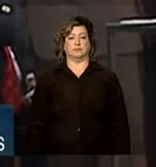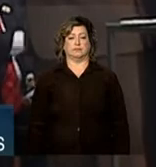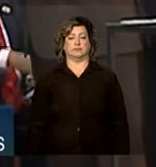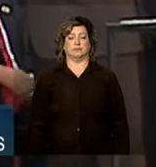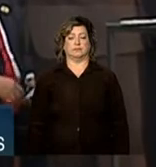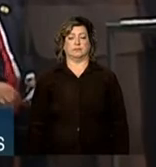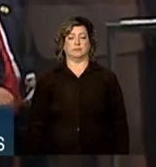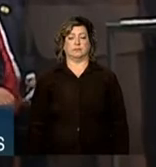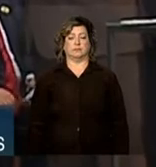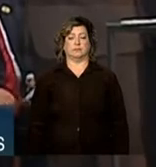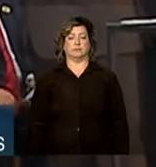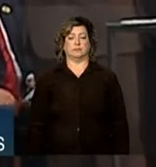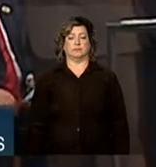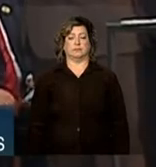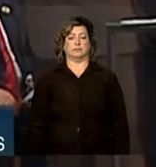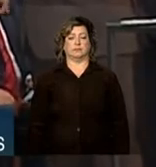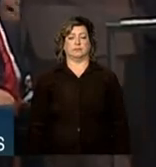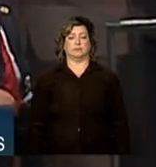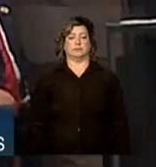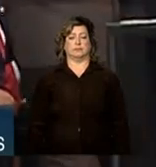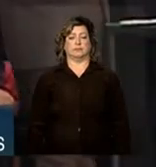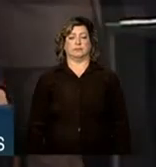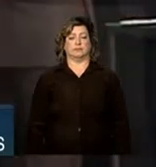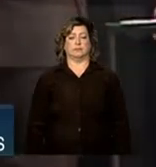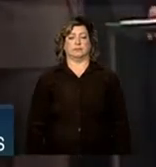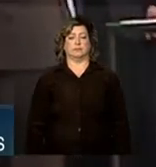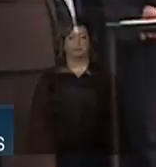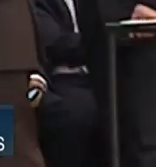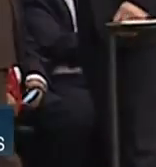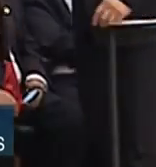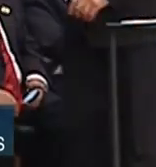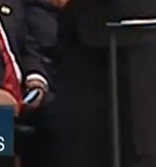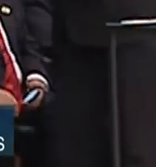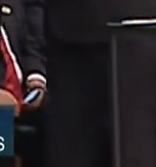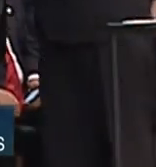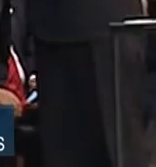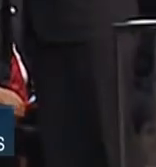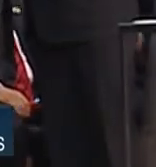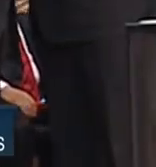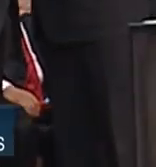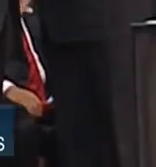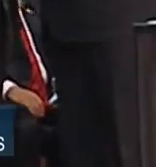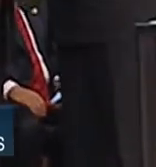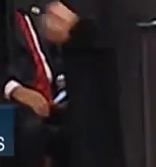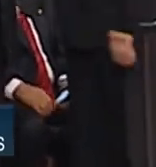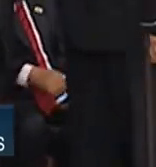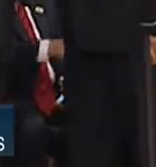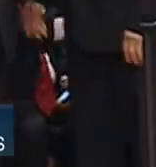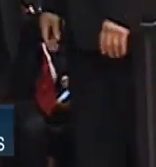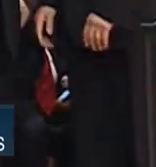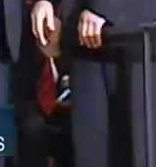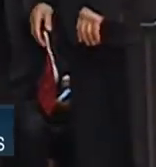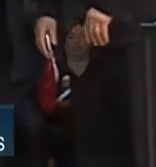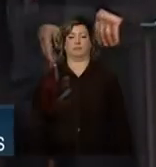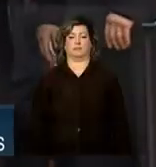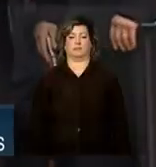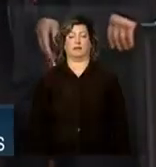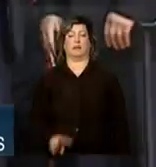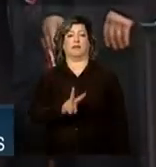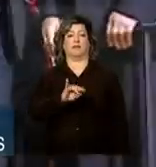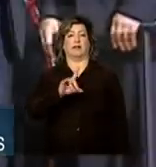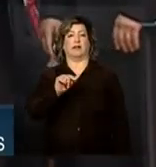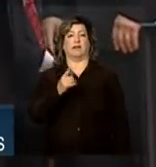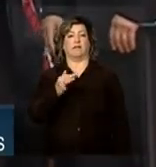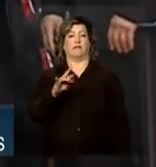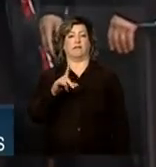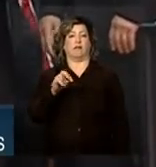Vi Silas Flores, Vilmor